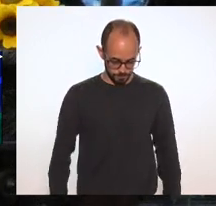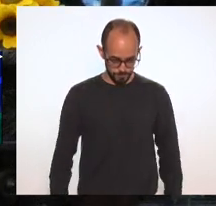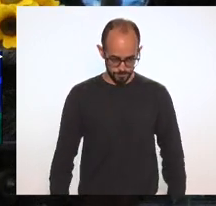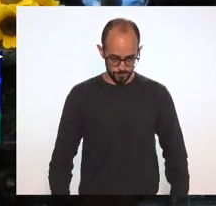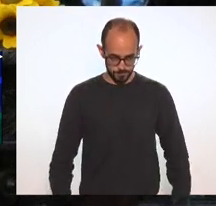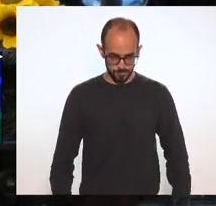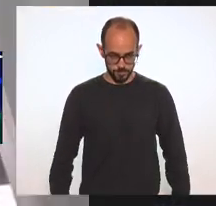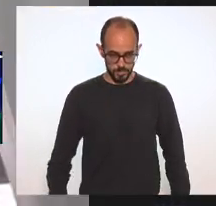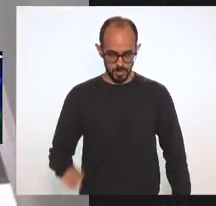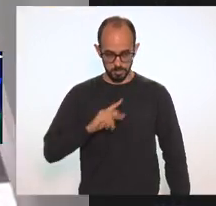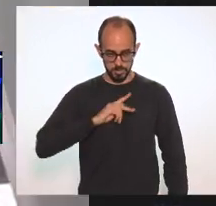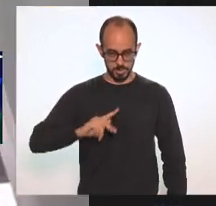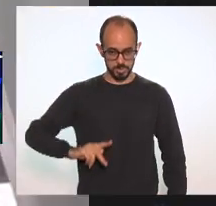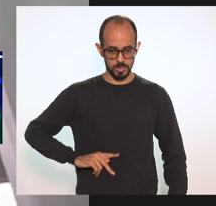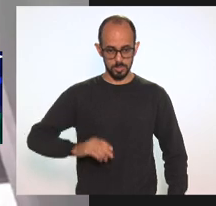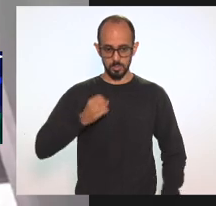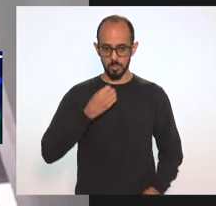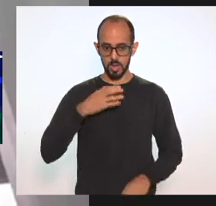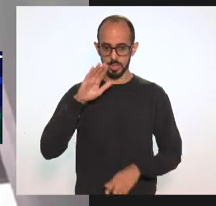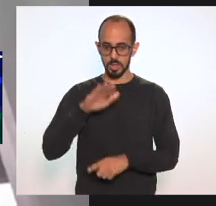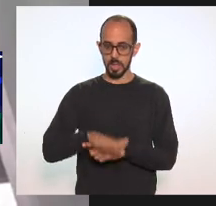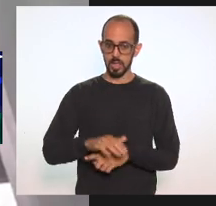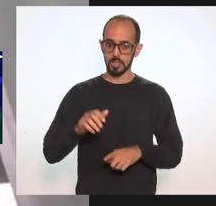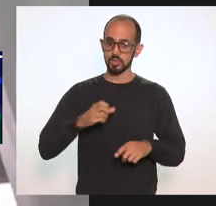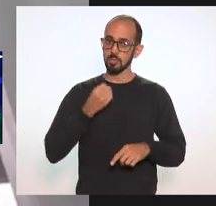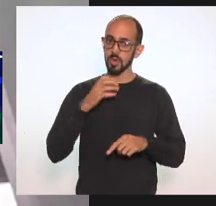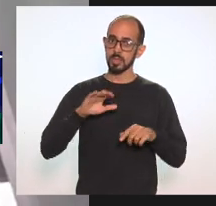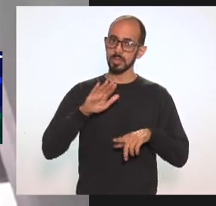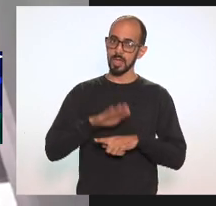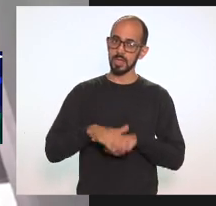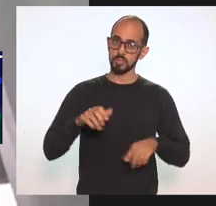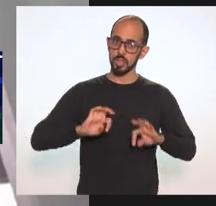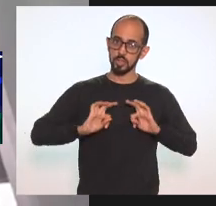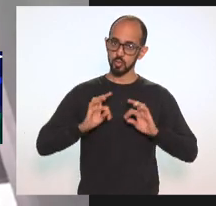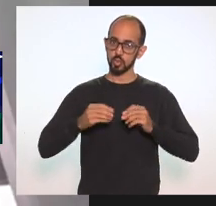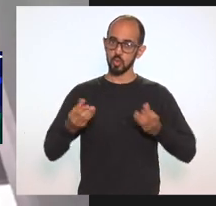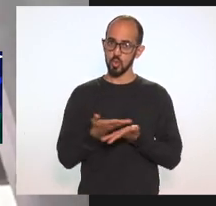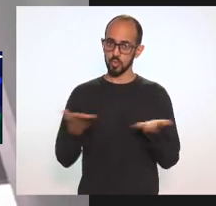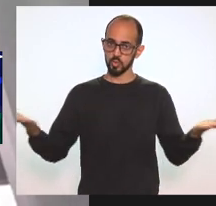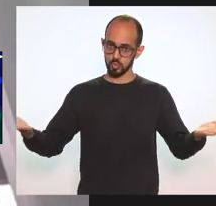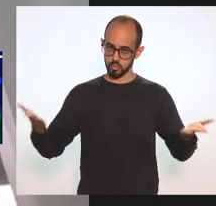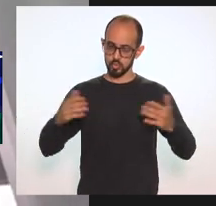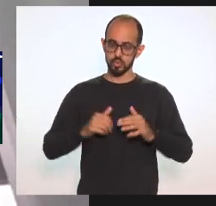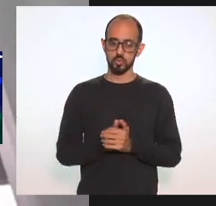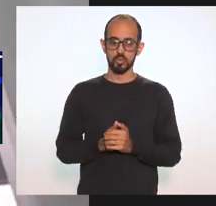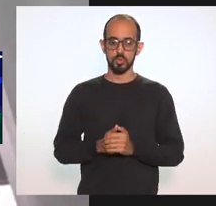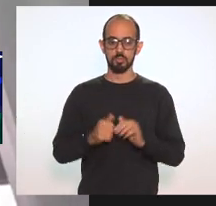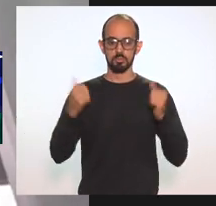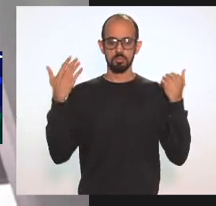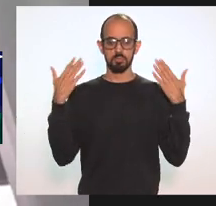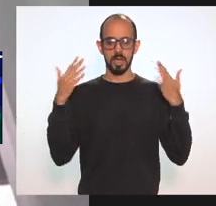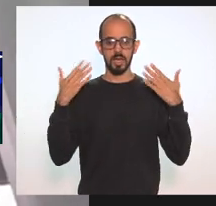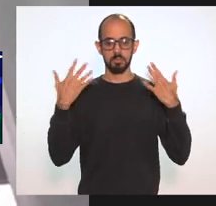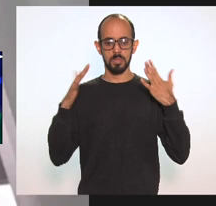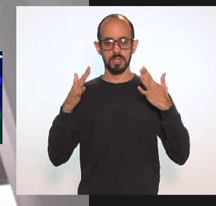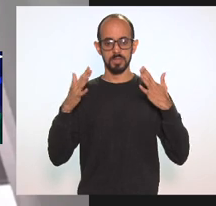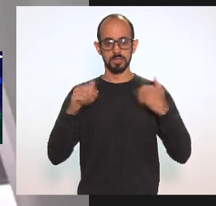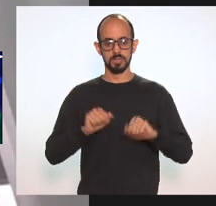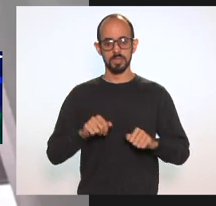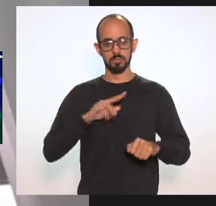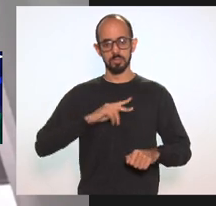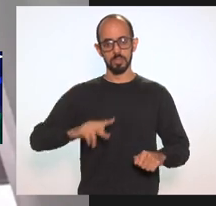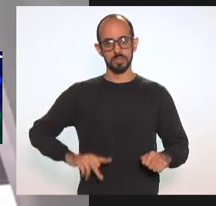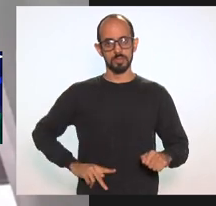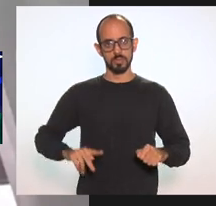o presente boa tarde boa tarde para todos nome dos colegas em primeiro lugar eu queria parabenizar o